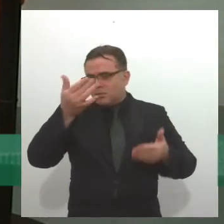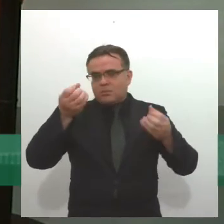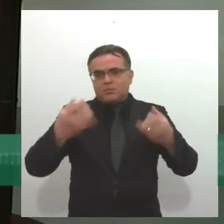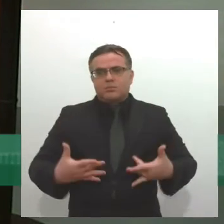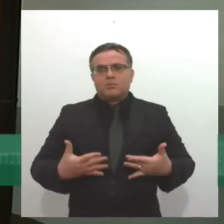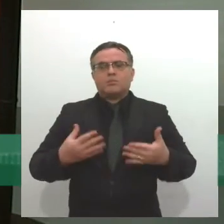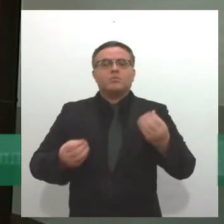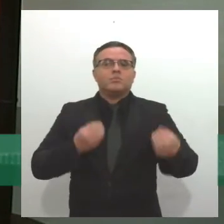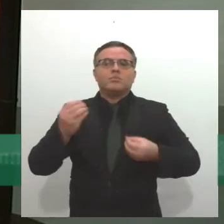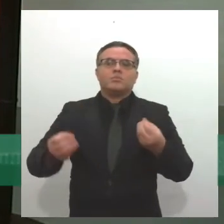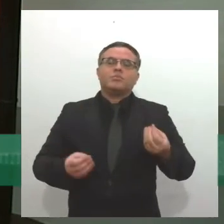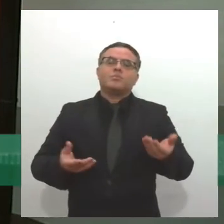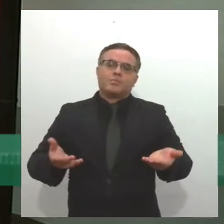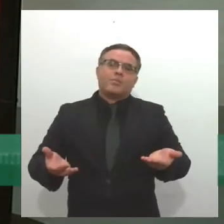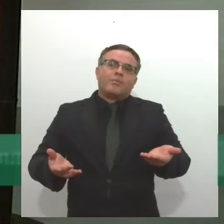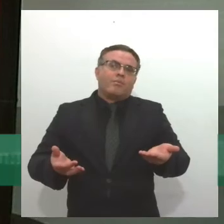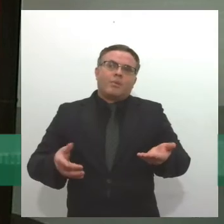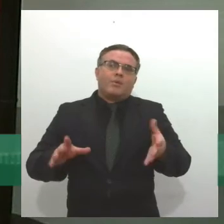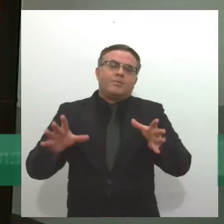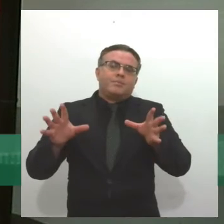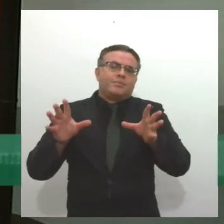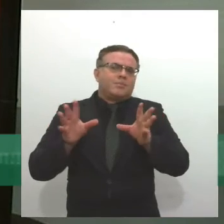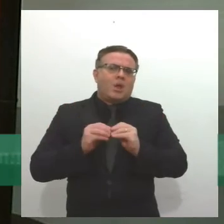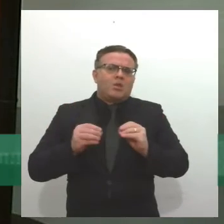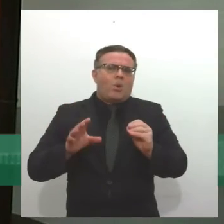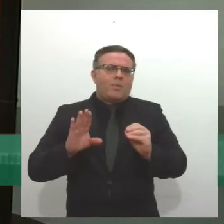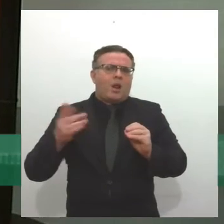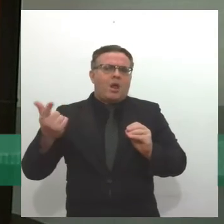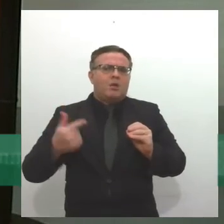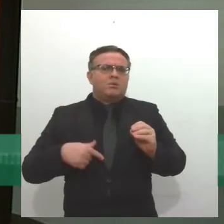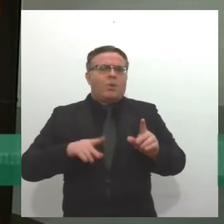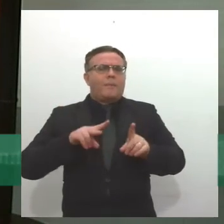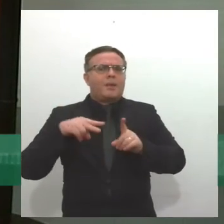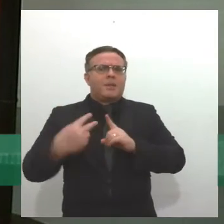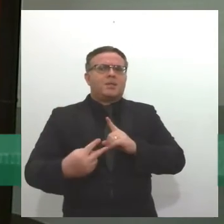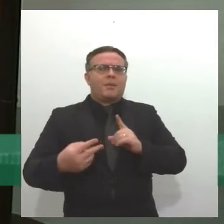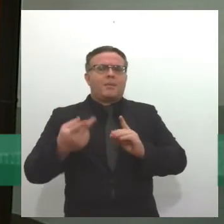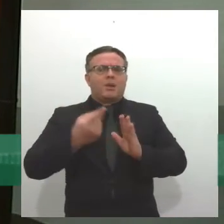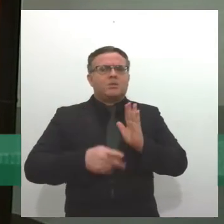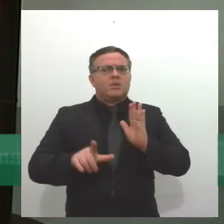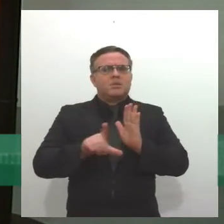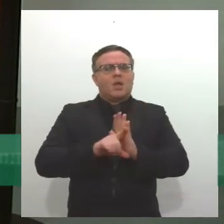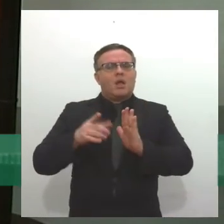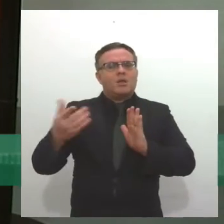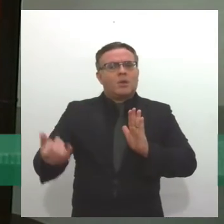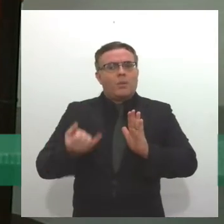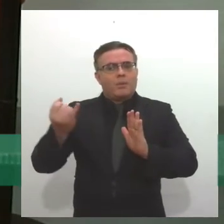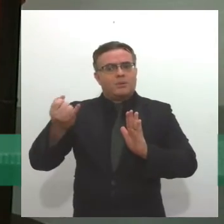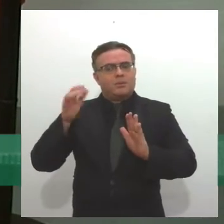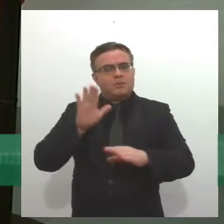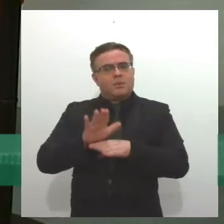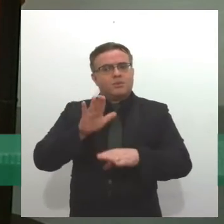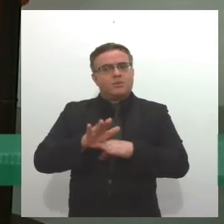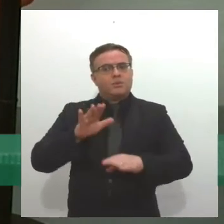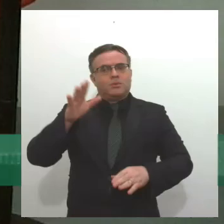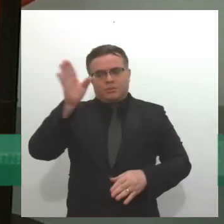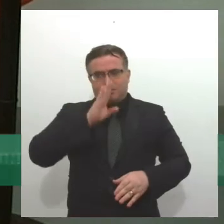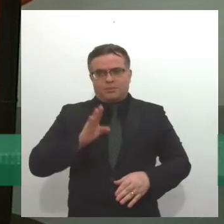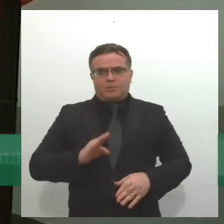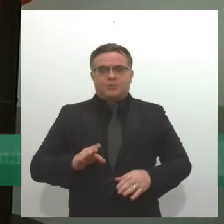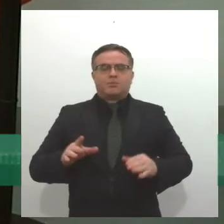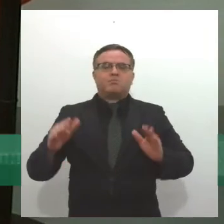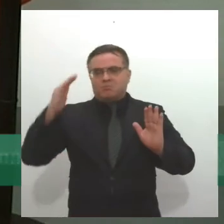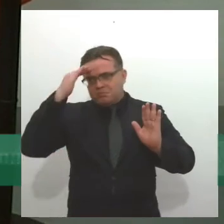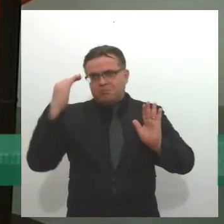aí, fazer um balanço, né, da expectativa desse projeto de lei que é tão importante do Brasil, porque tem